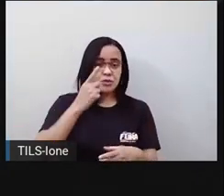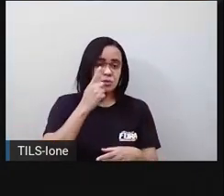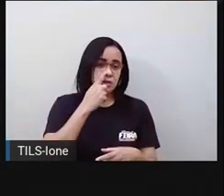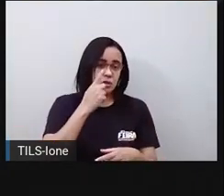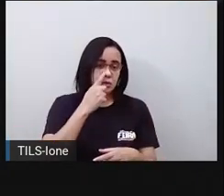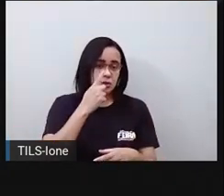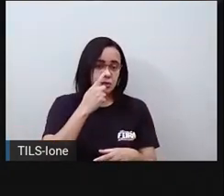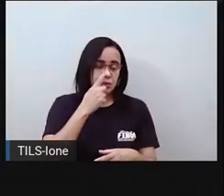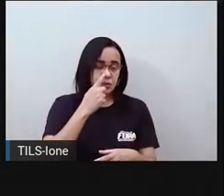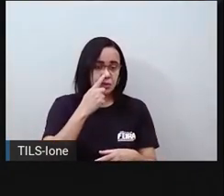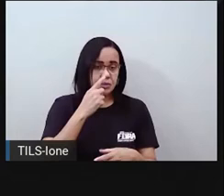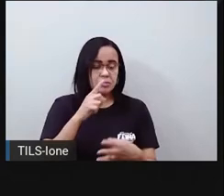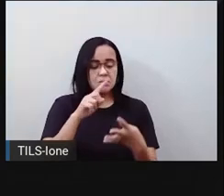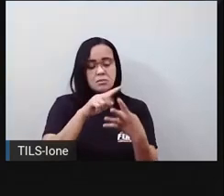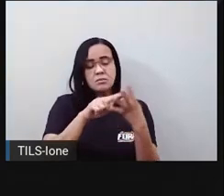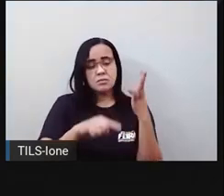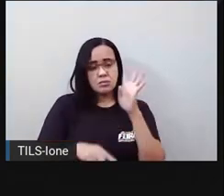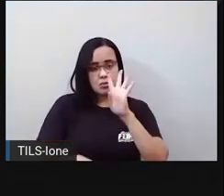Number four.